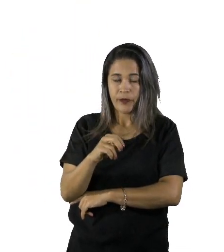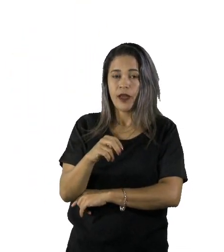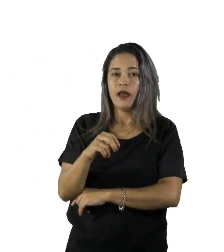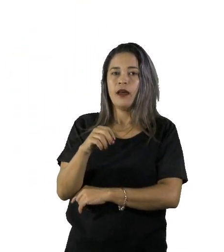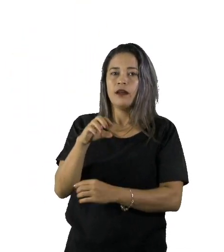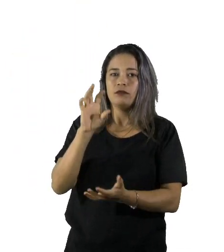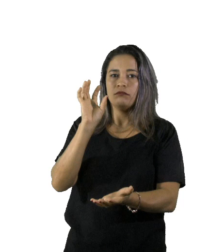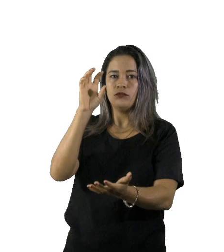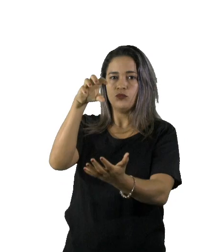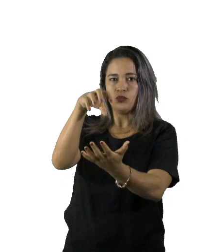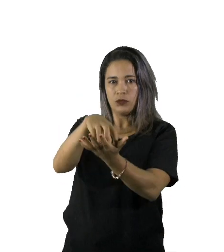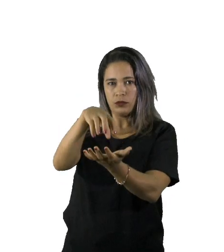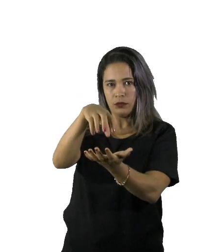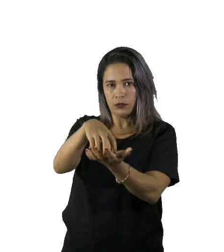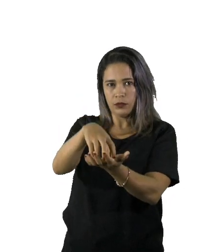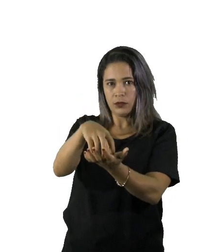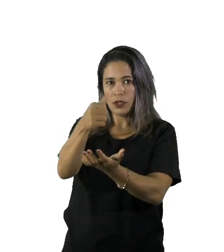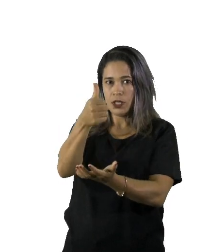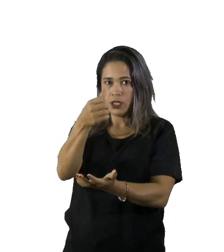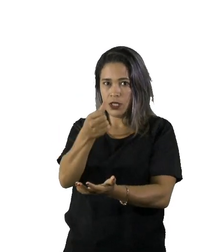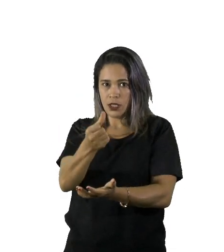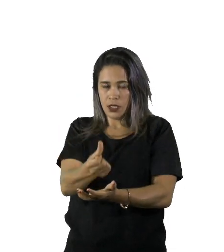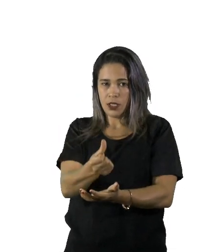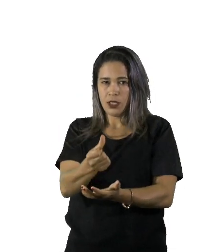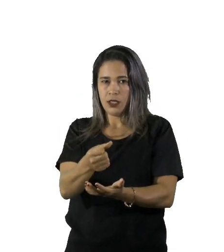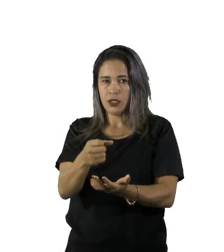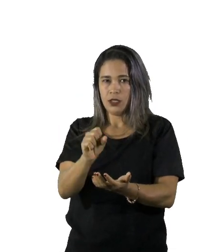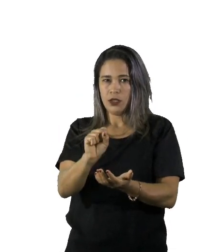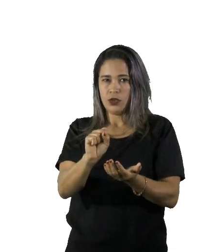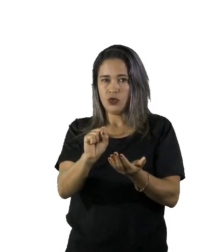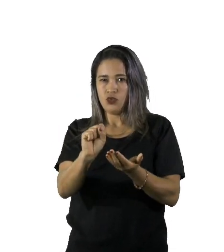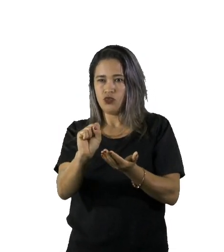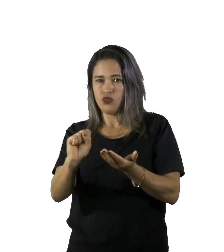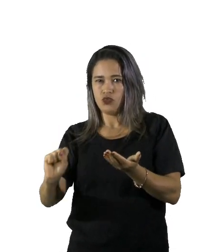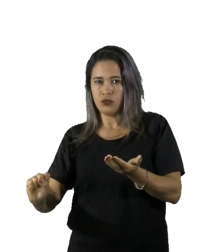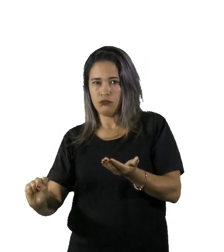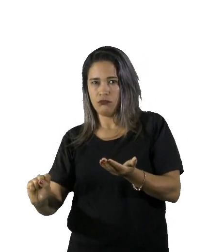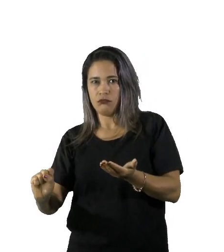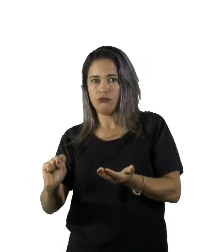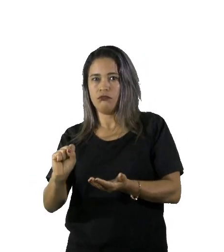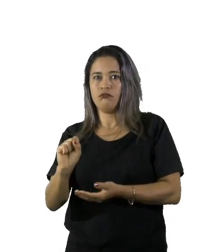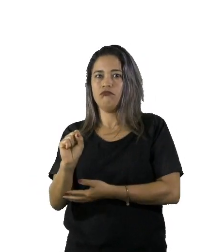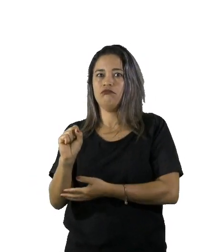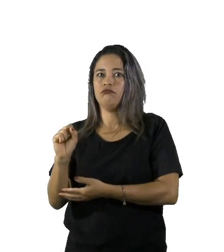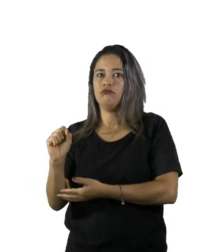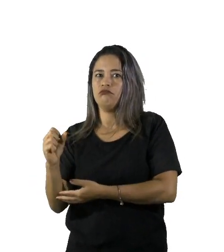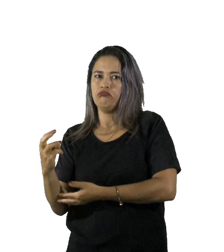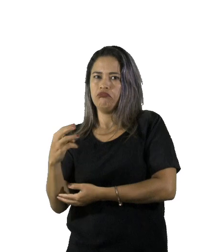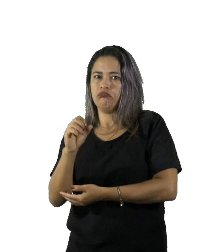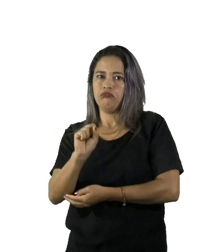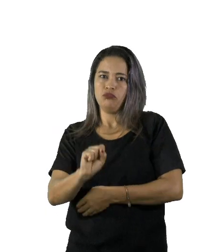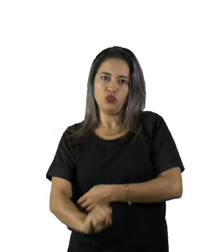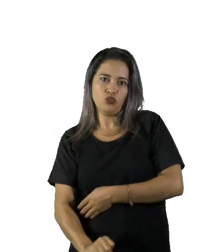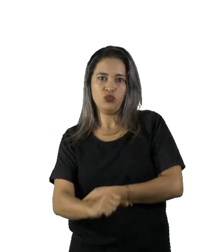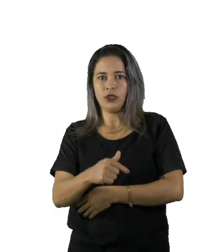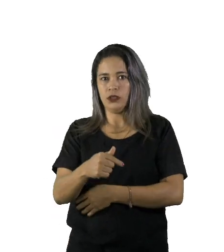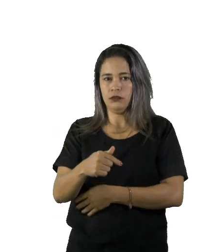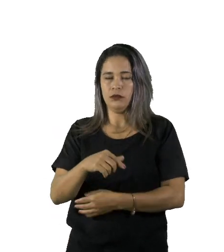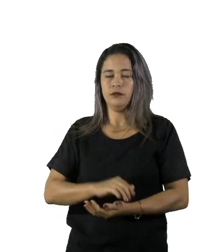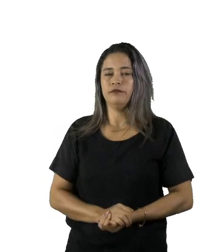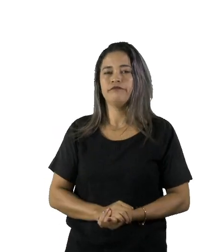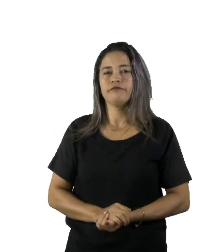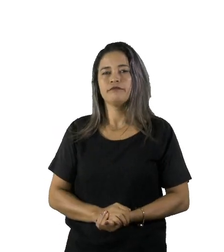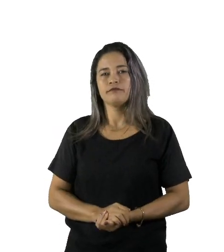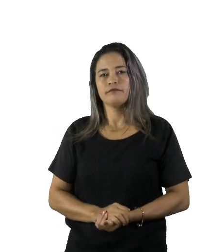centro-oeste, 16%. Na sudeste, 6% e na região sul, 7%. E uma coisa